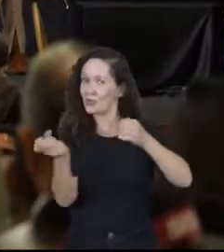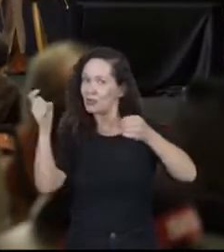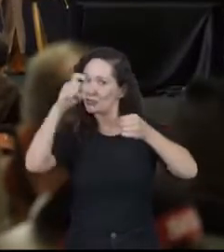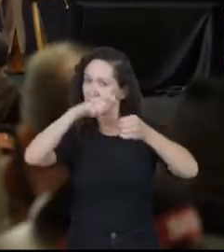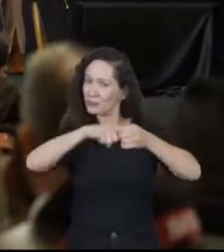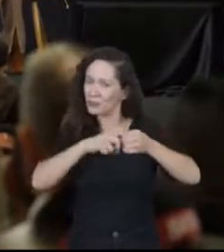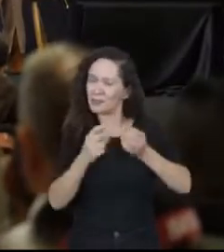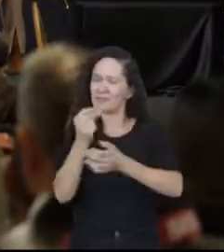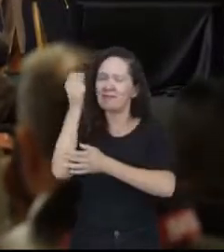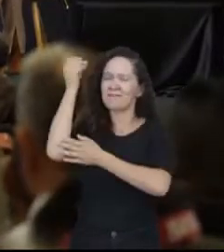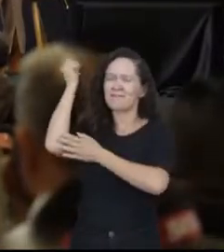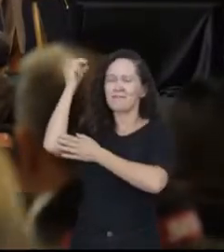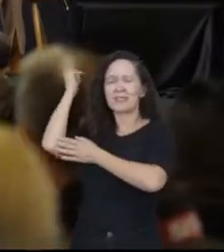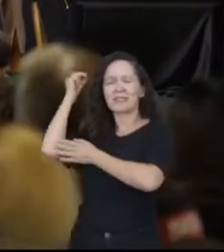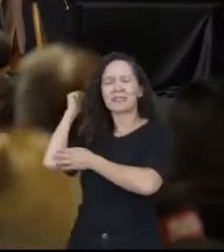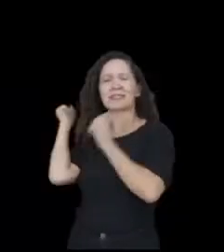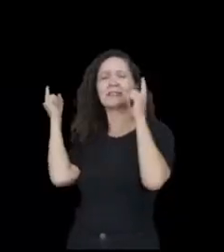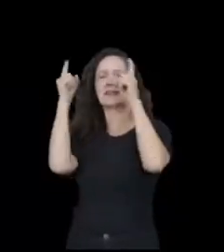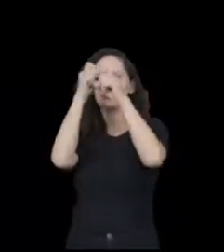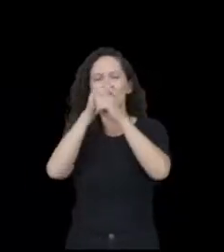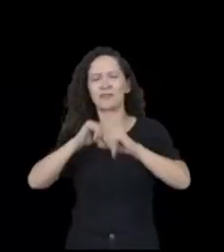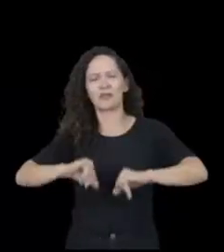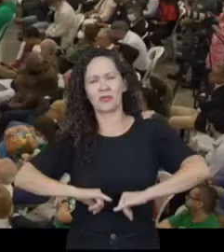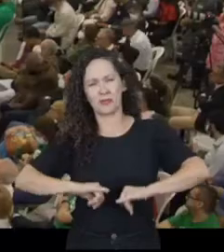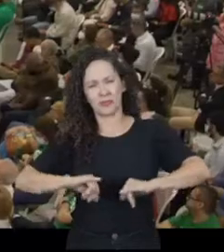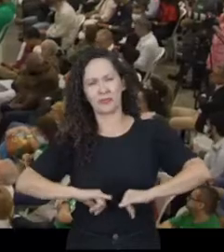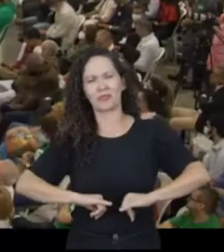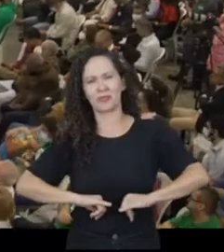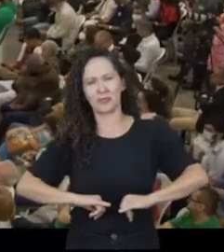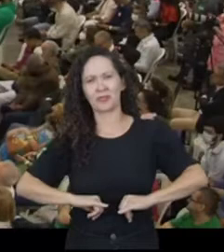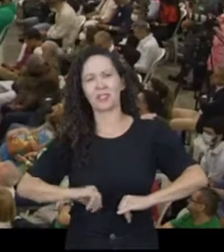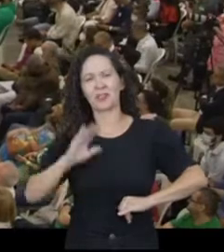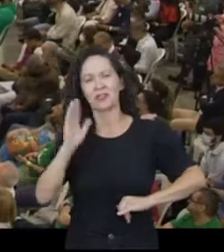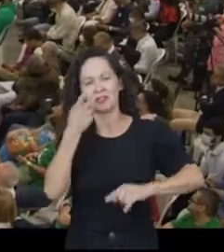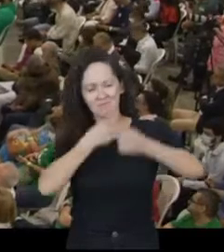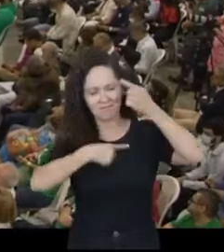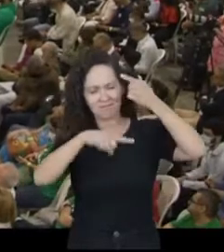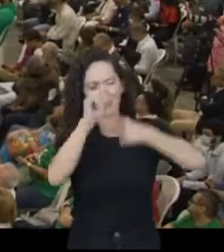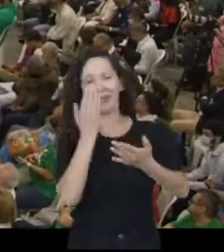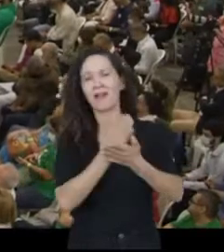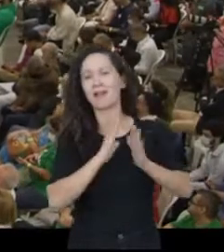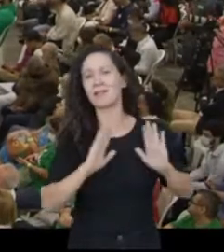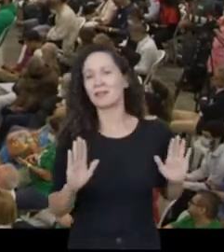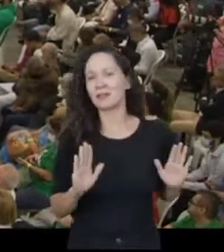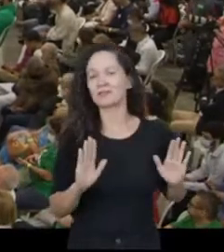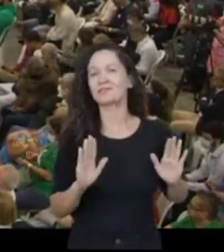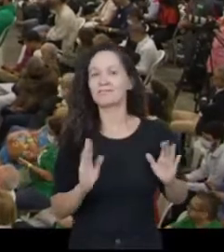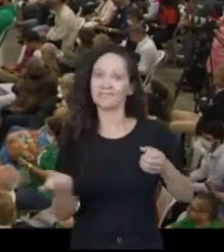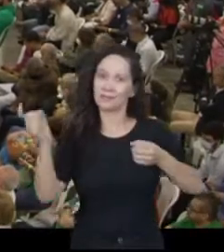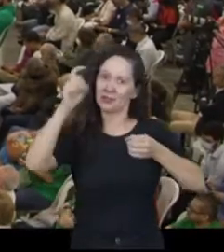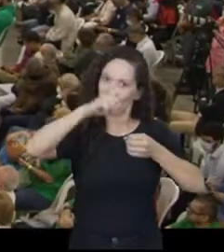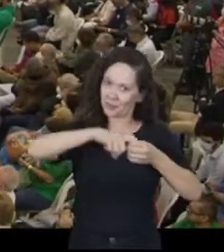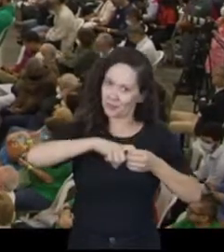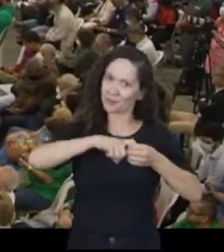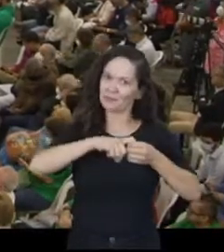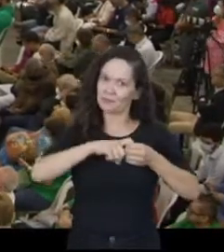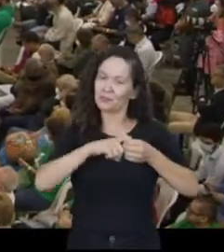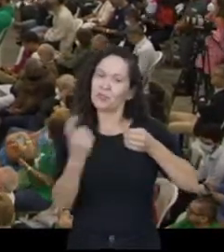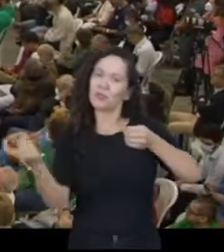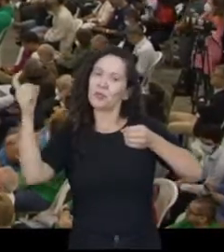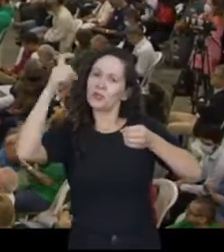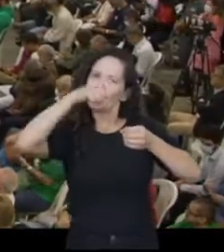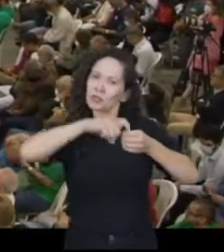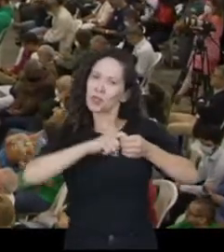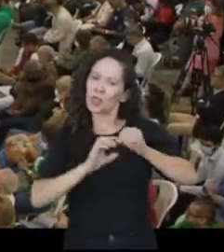sombrio que havia superado. É para conduzir o Brasil de volta para o futuro,